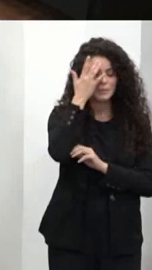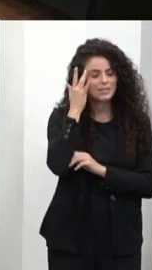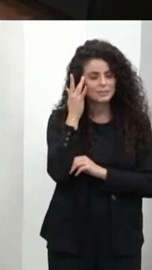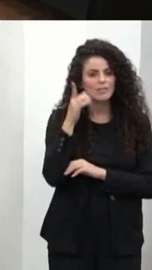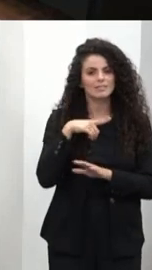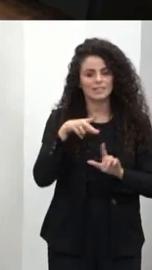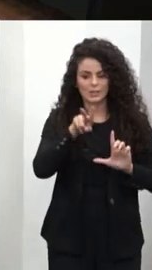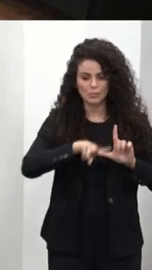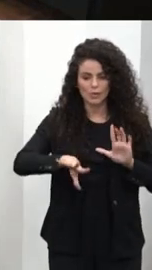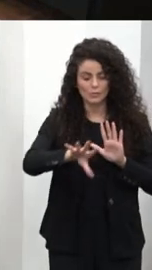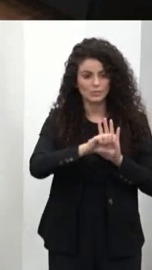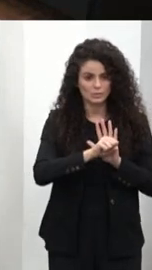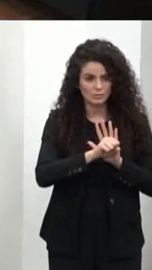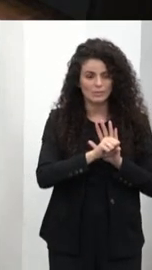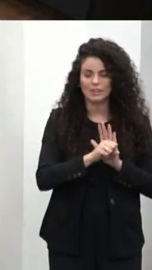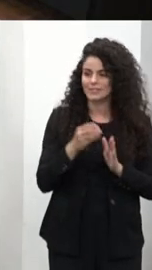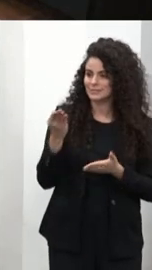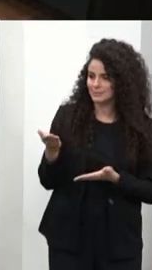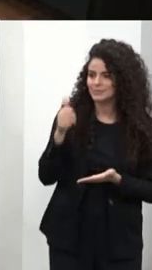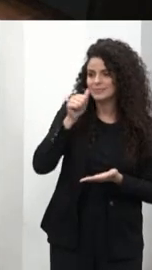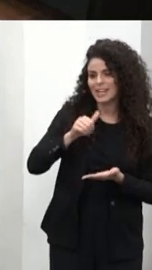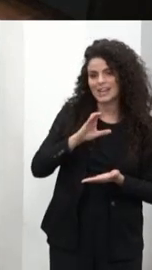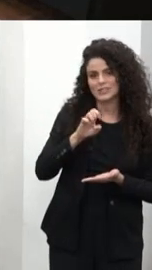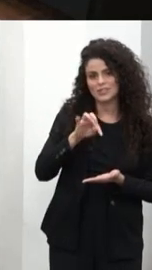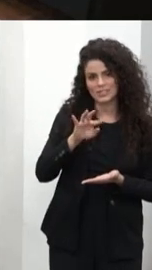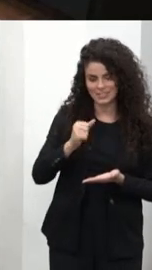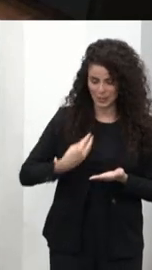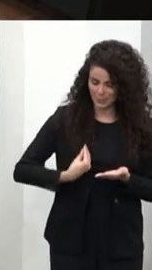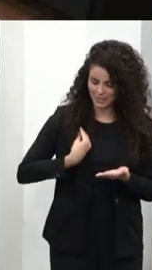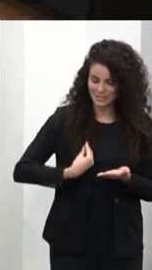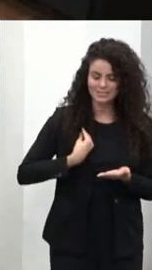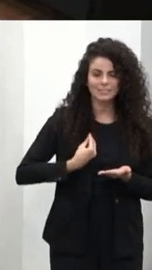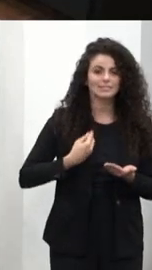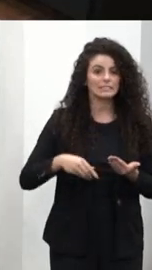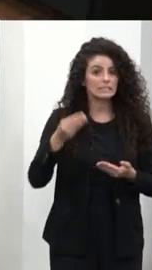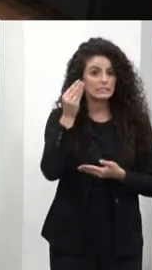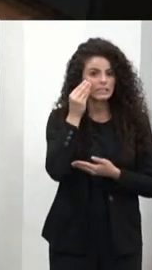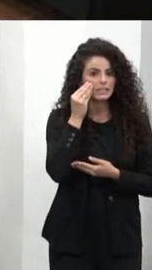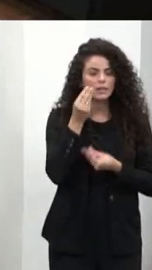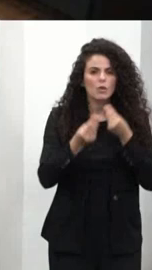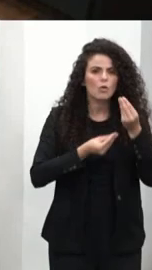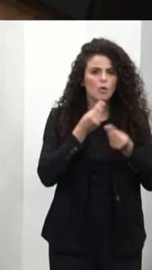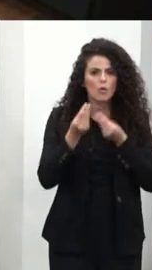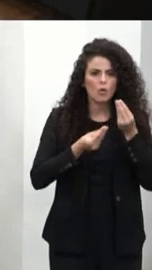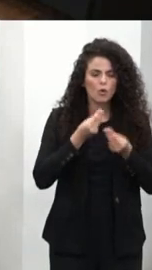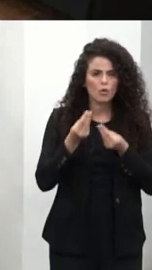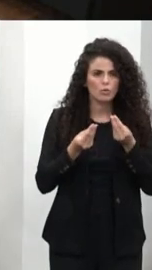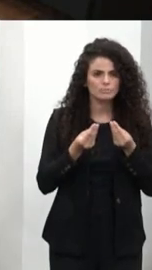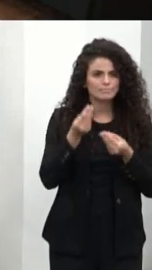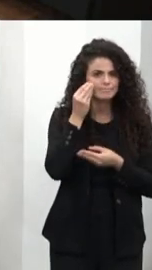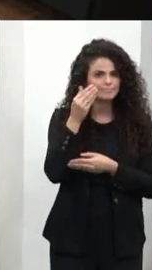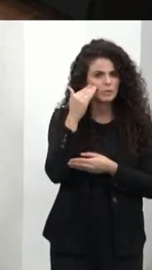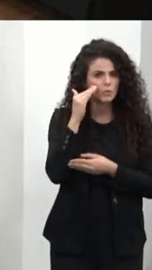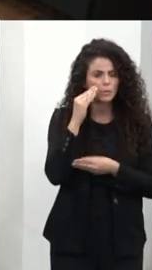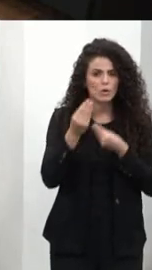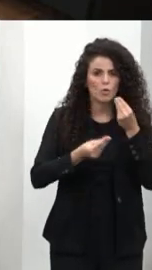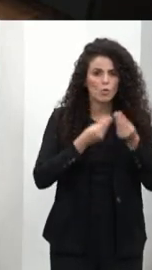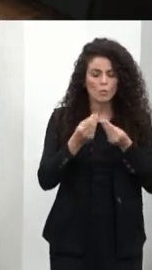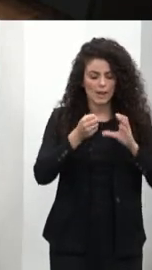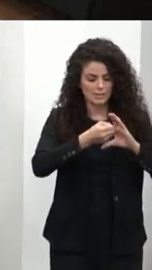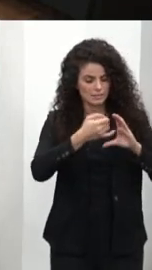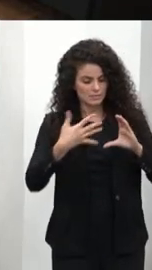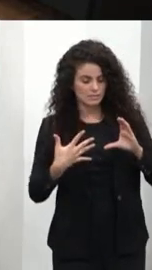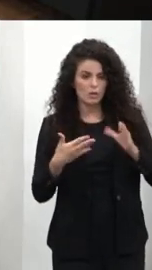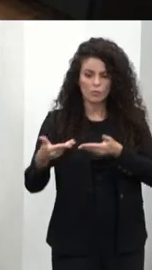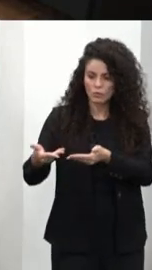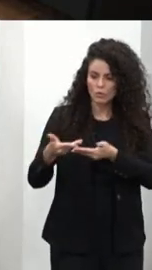audiovisual entre as quais a Cíntia que tá aqui presente estamos tentando estamos tentando entender Quais são as características os setores foram